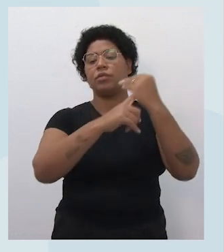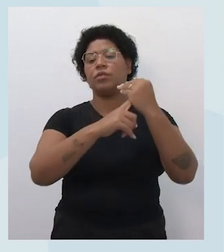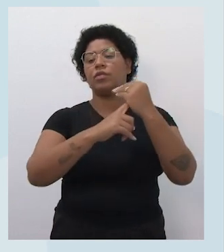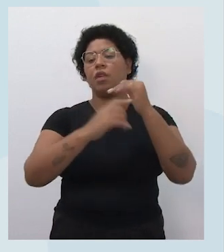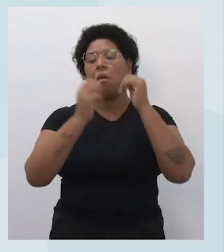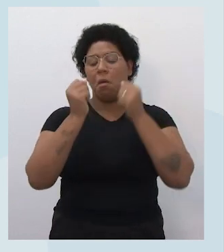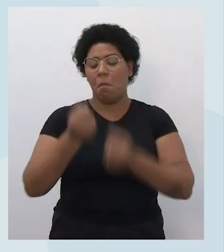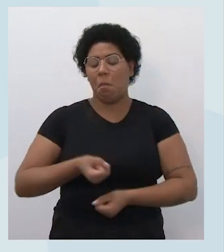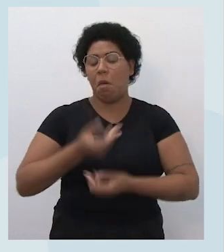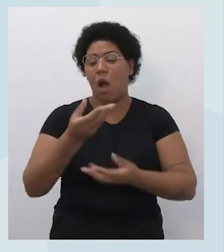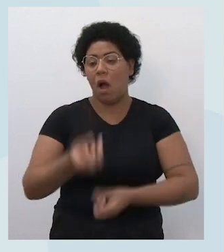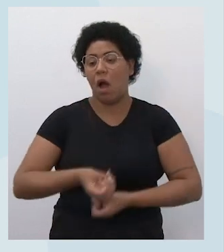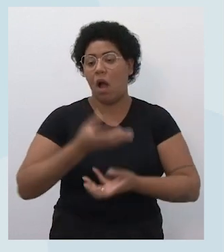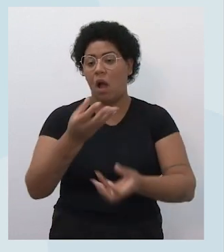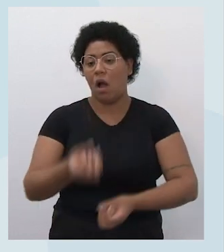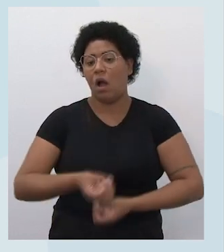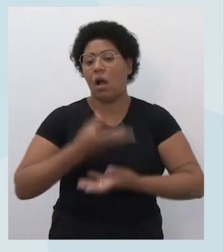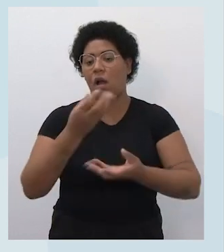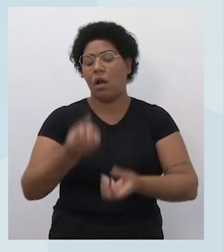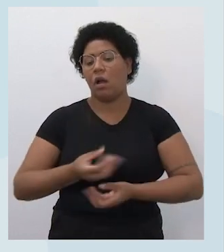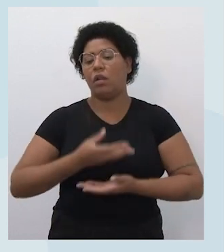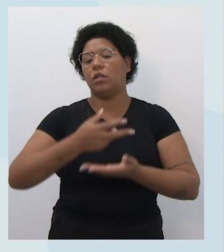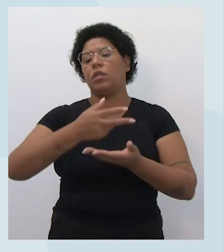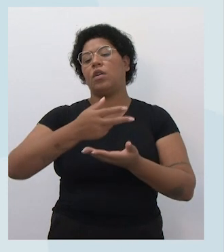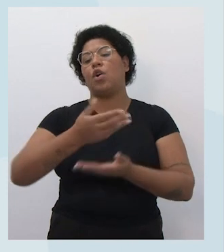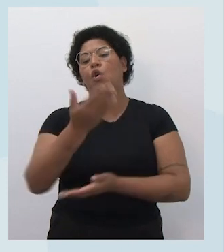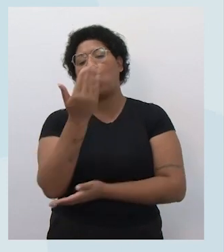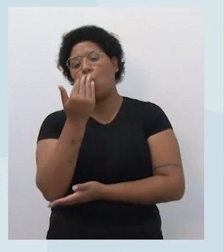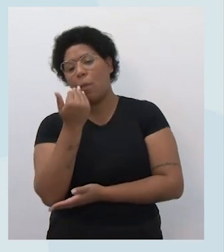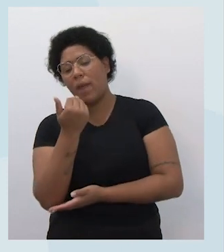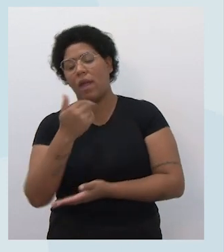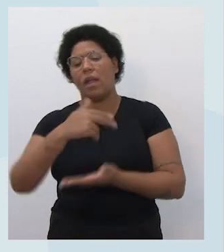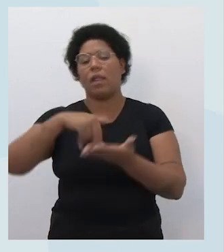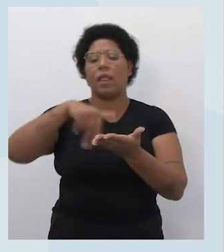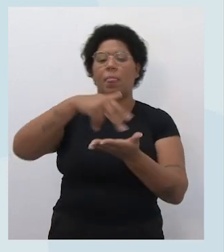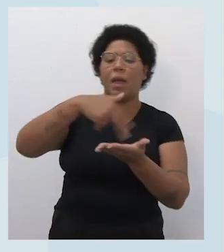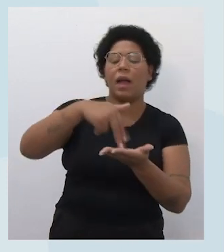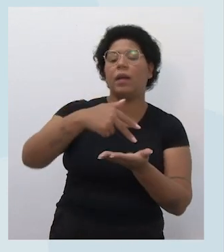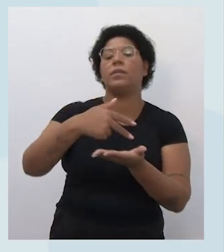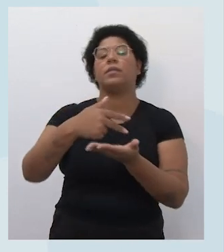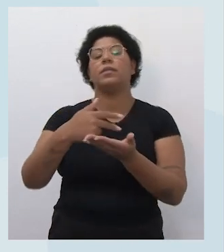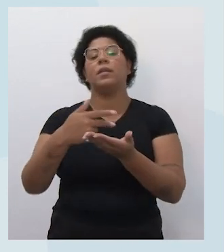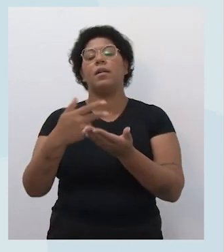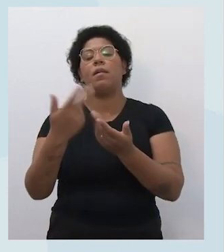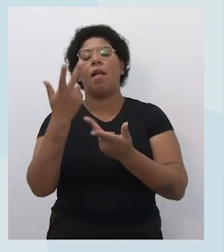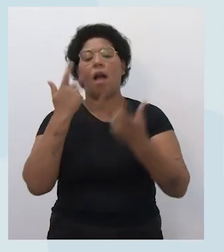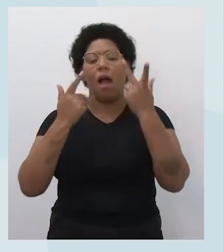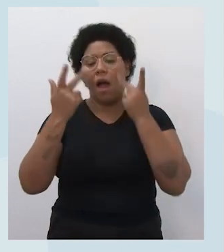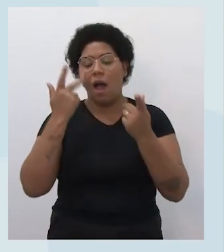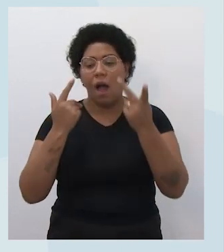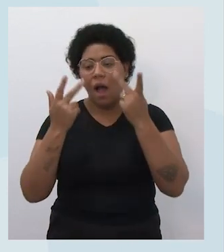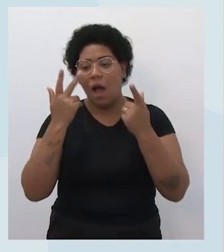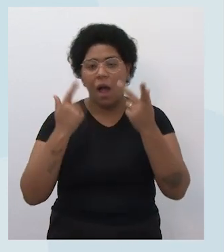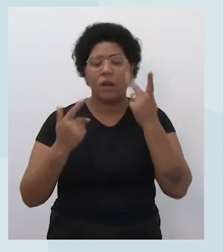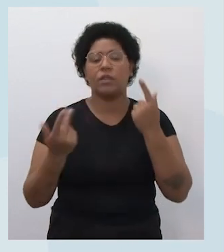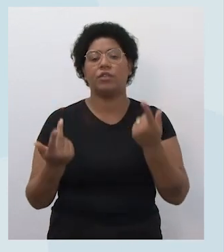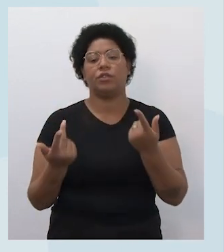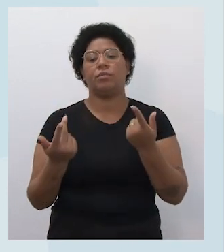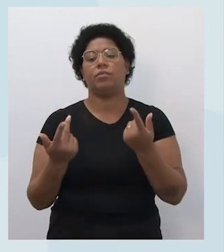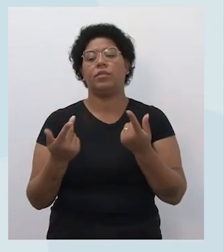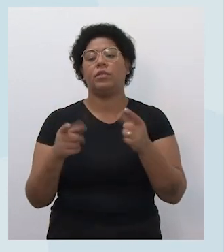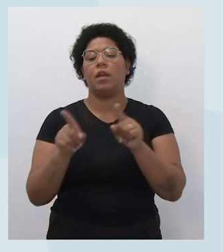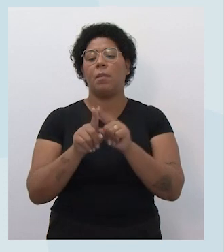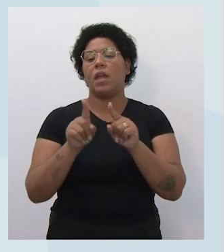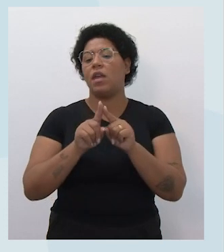brasileira, as culinárias regionais, as danças, músicas, literatura, artes plásticas, festas, costumes,